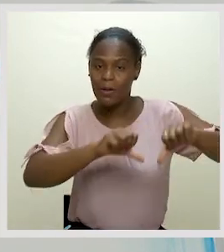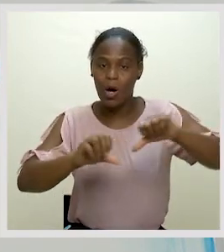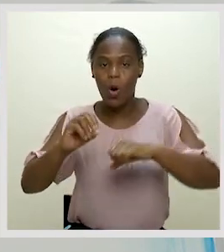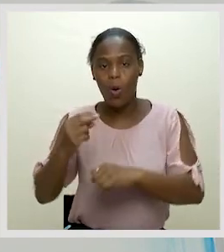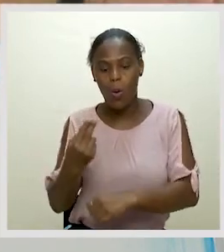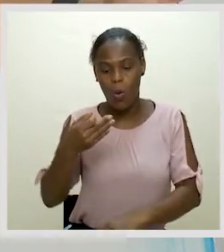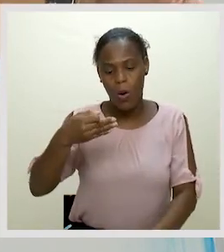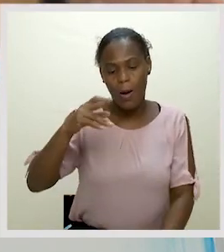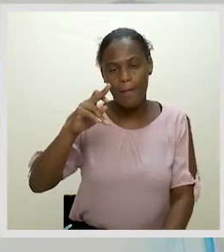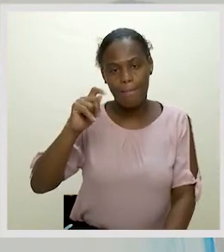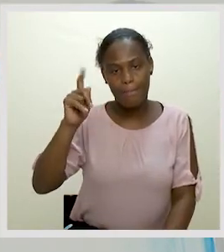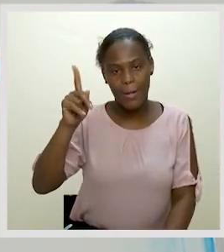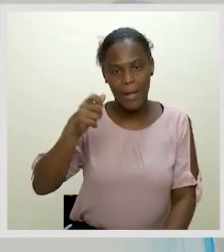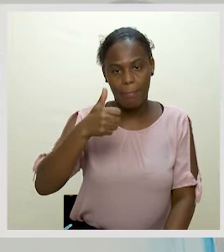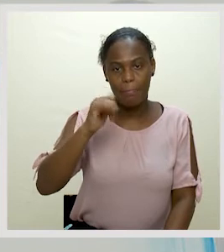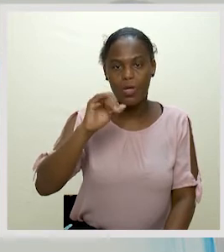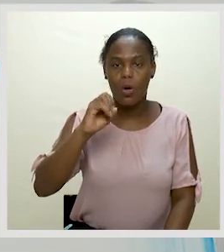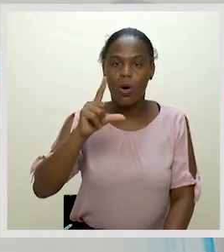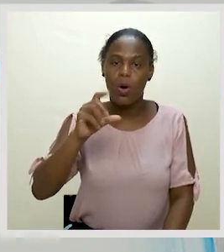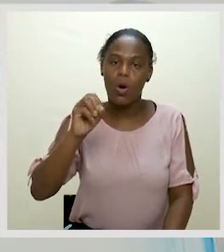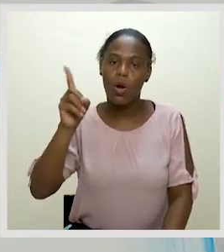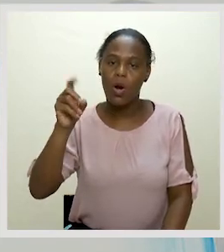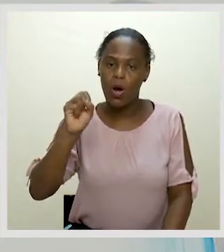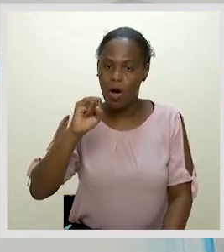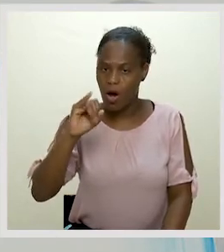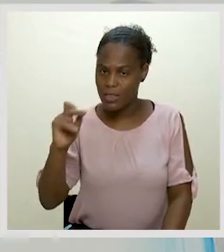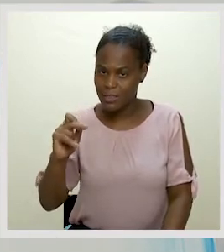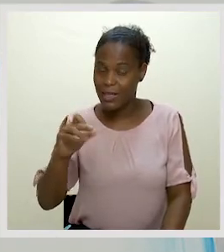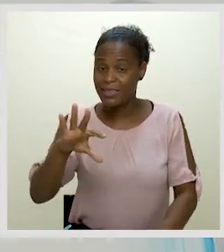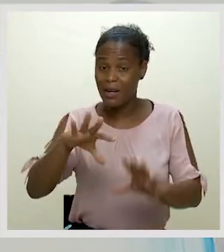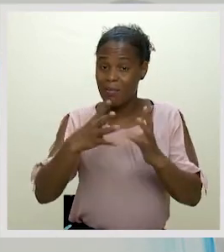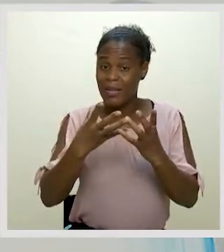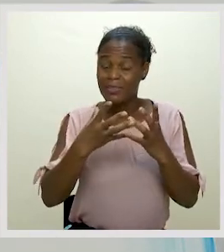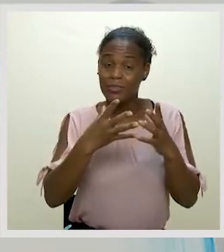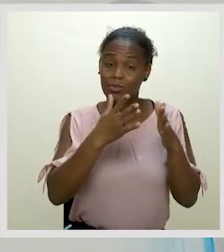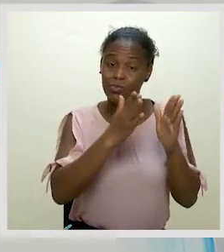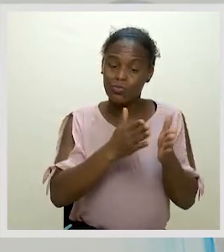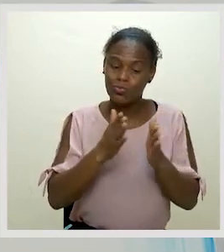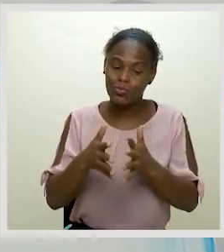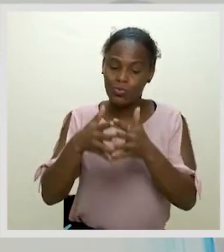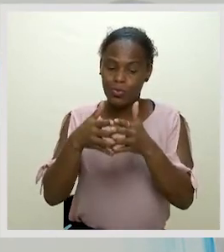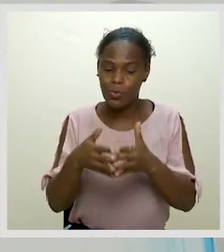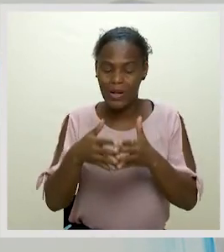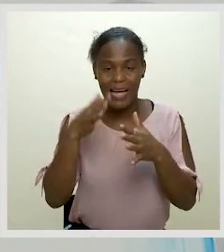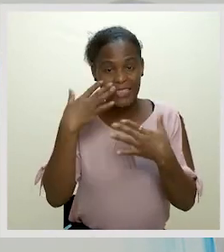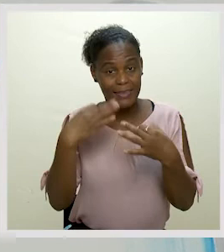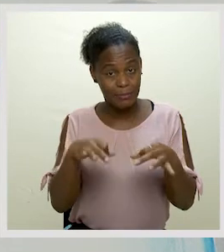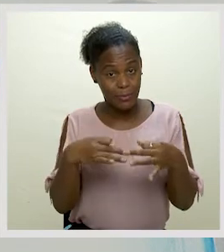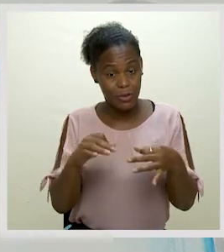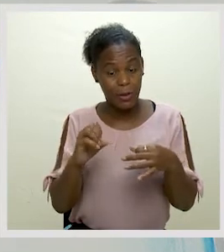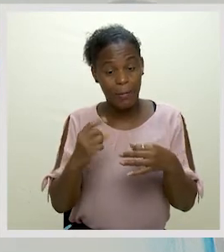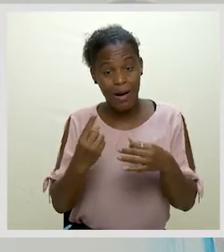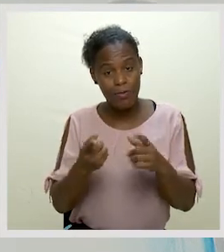ou pré-biológica geralmente é uma evolução das estruturas simples para as estruturas